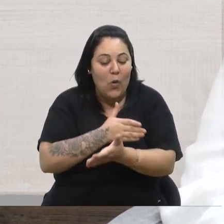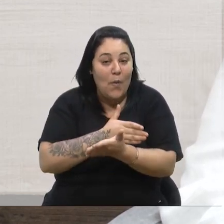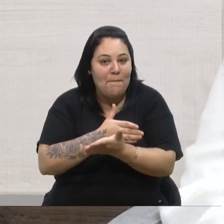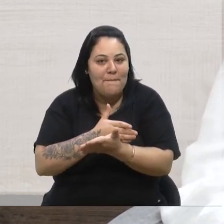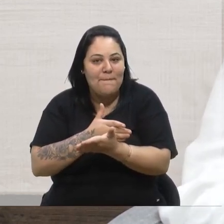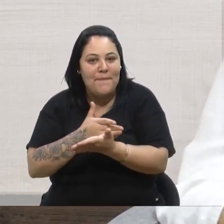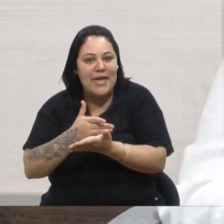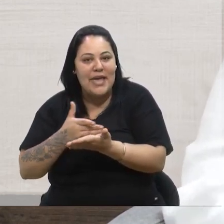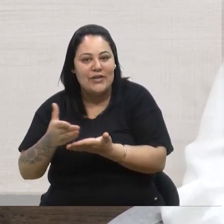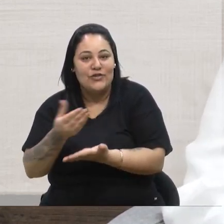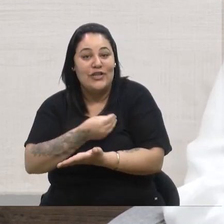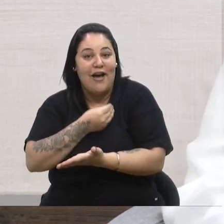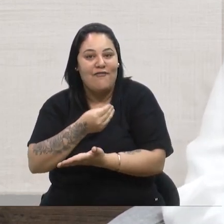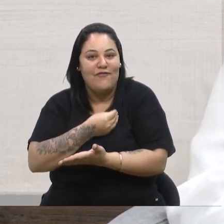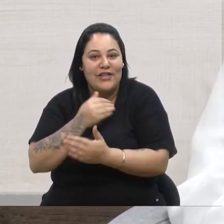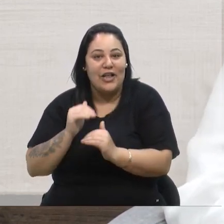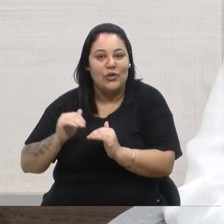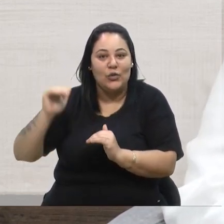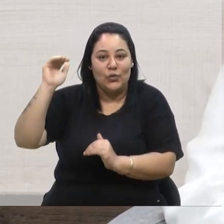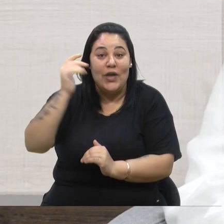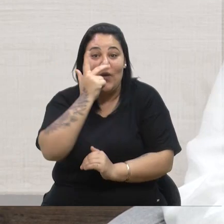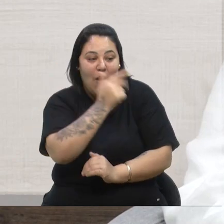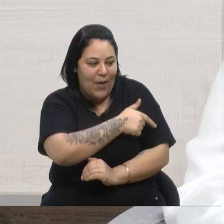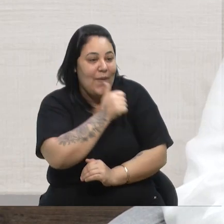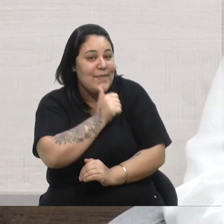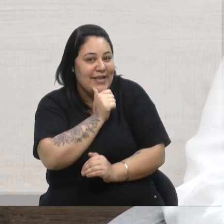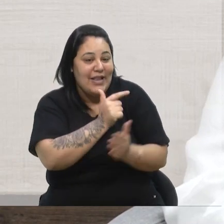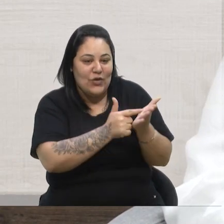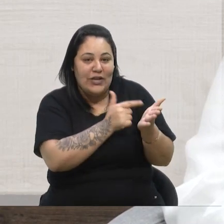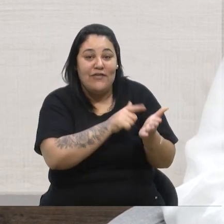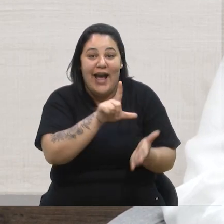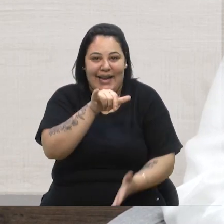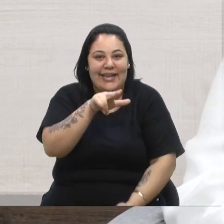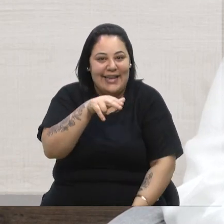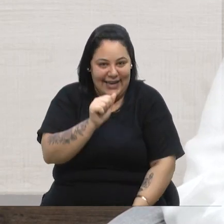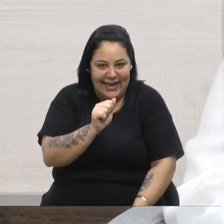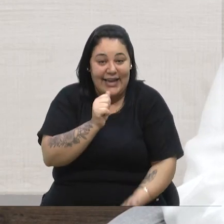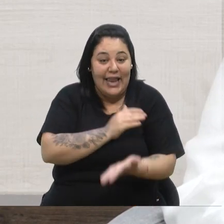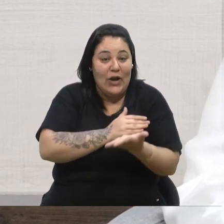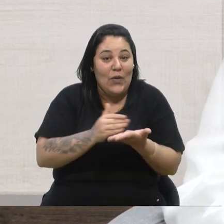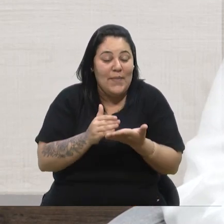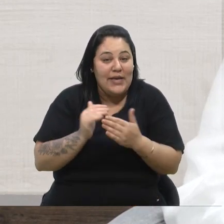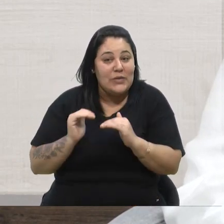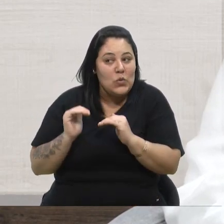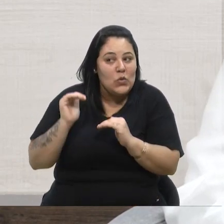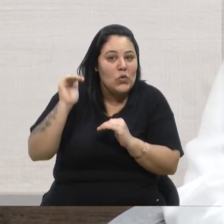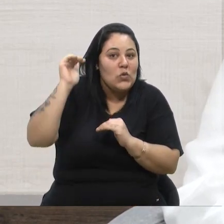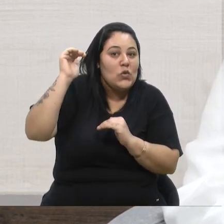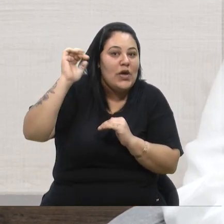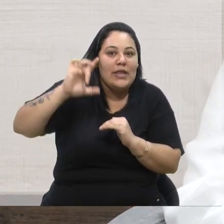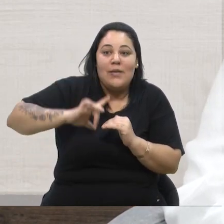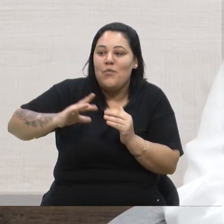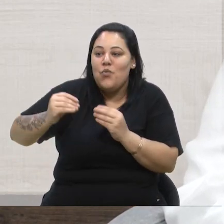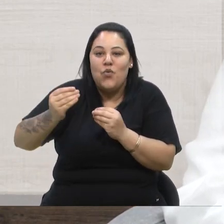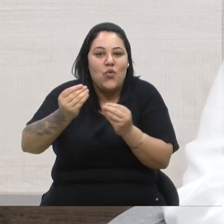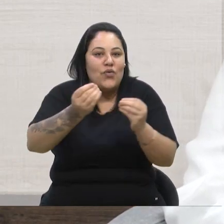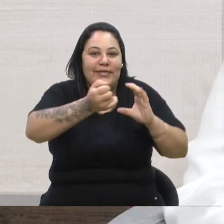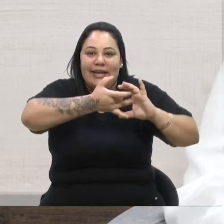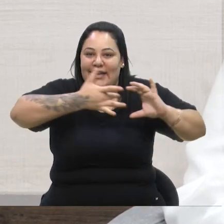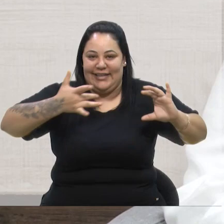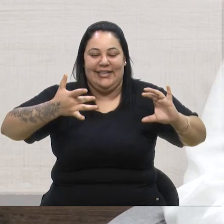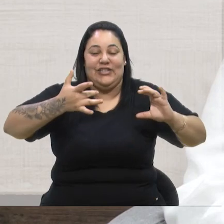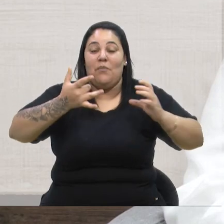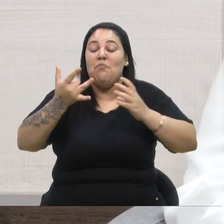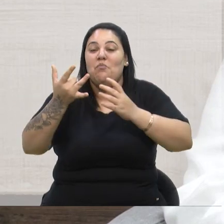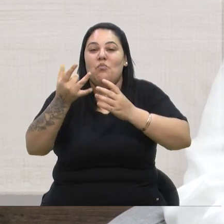é o caso da Lina, que vai entrar na adolescência, ela é permeada por muitas